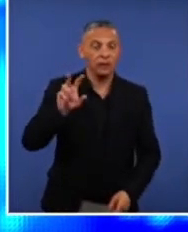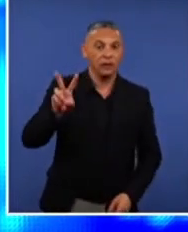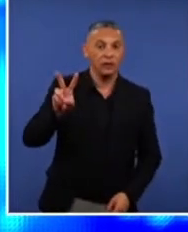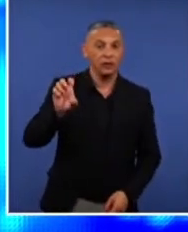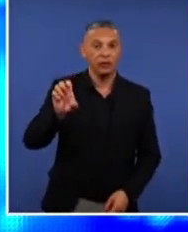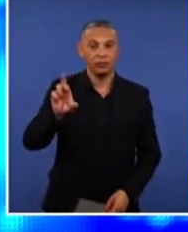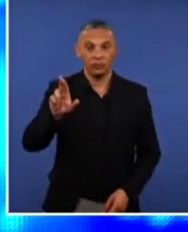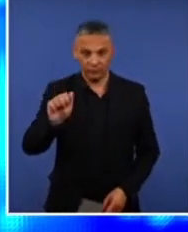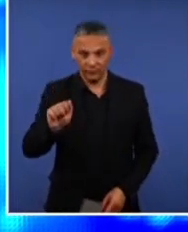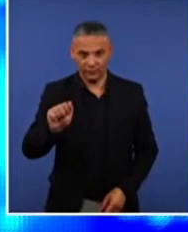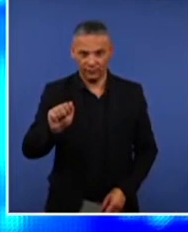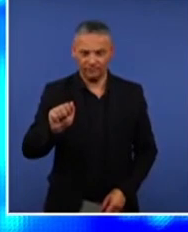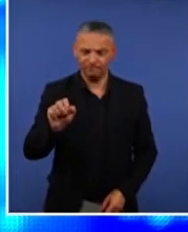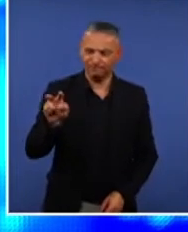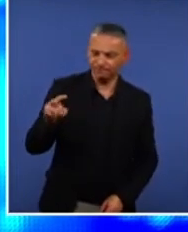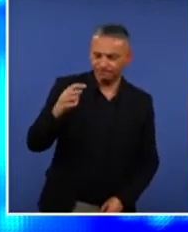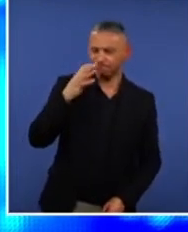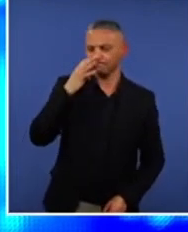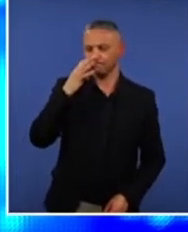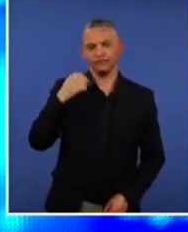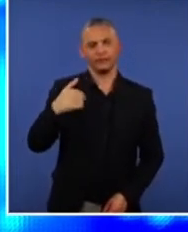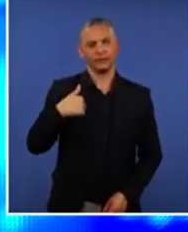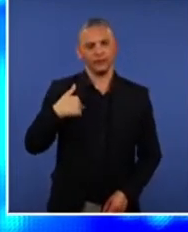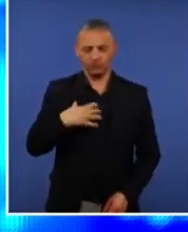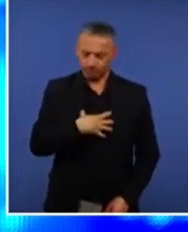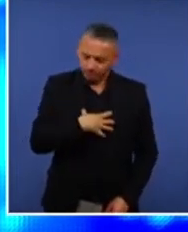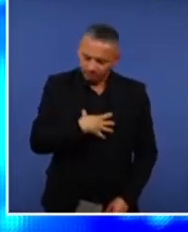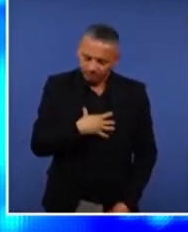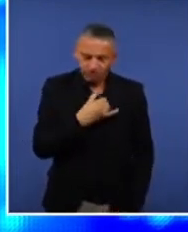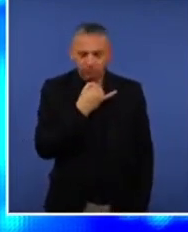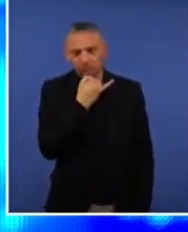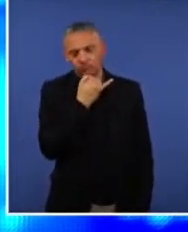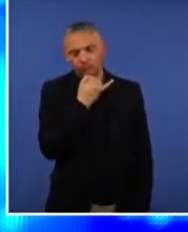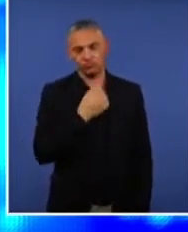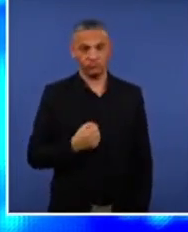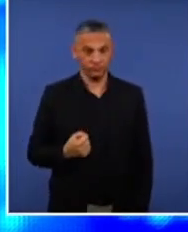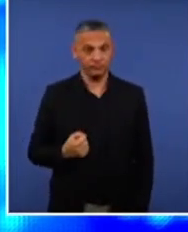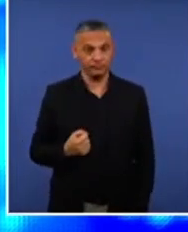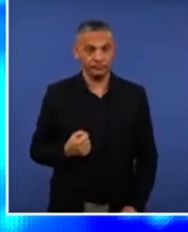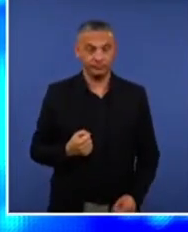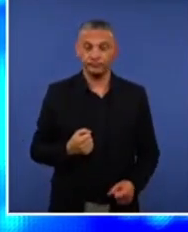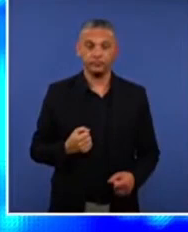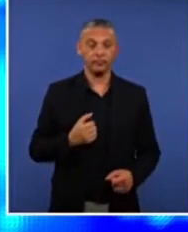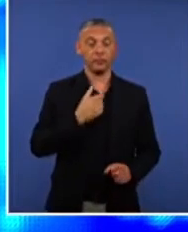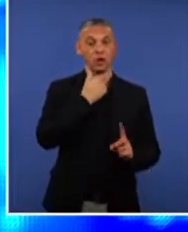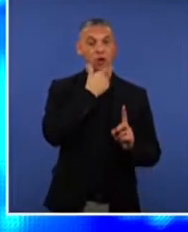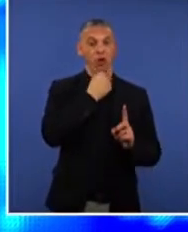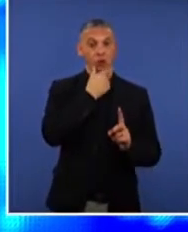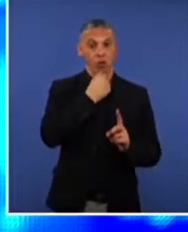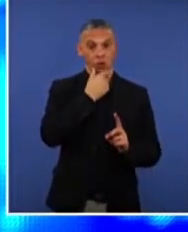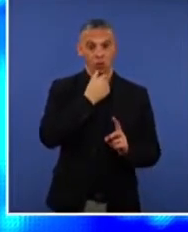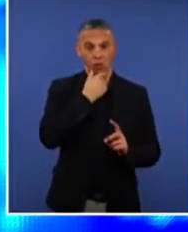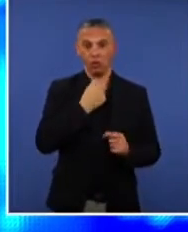com a Vera, eu realmente fico extremamente chateada. Quando homens